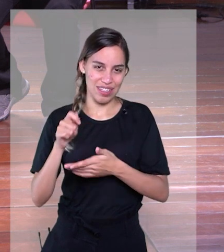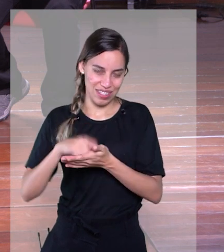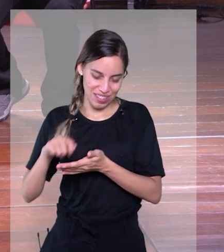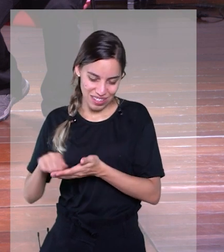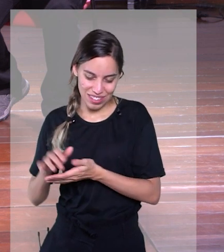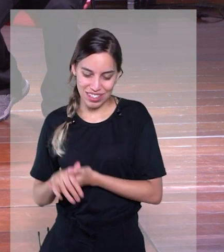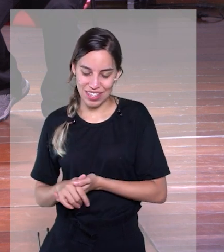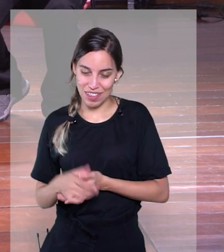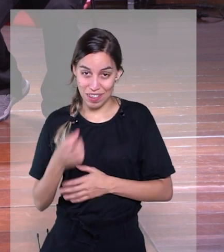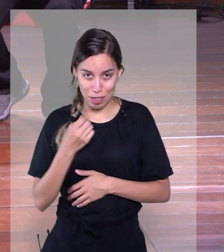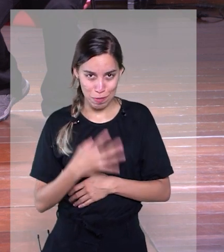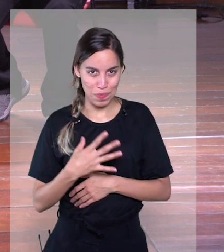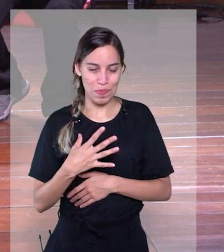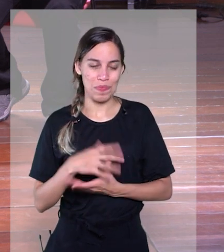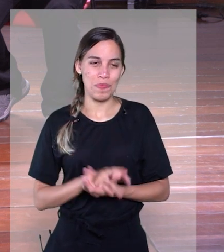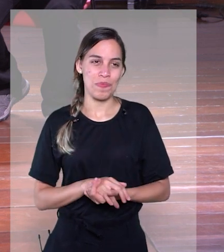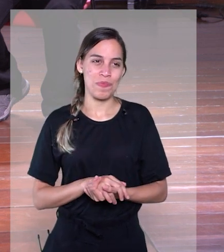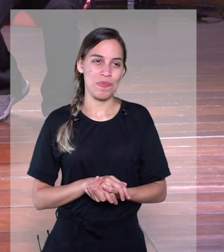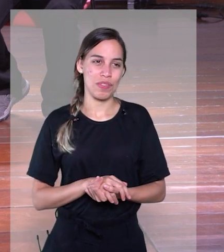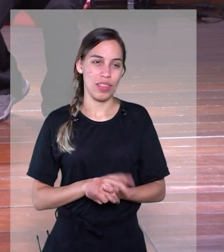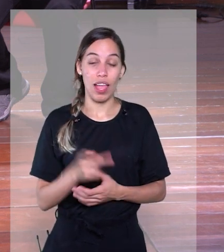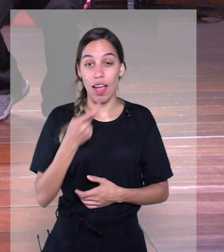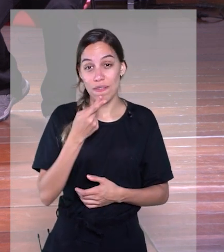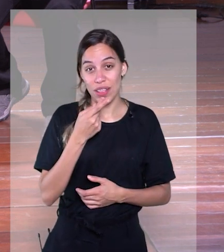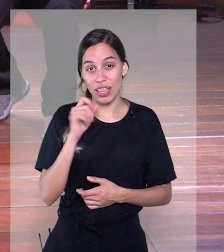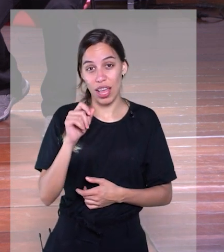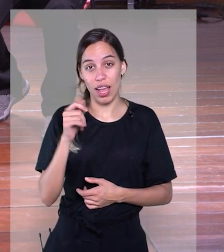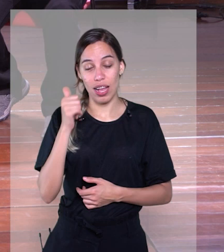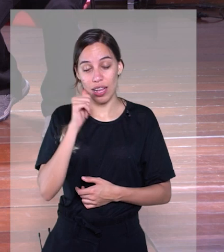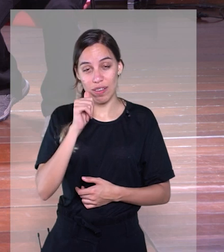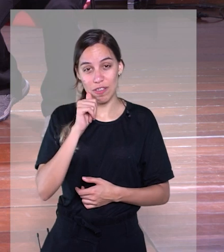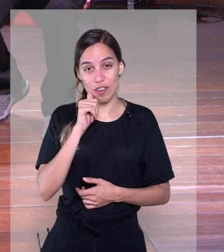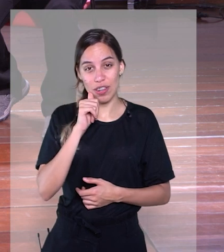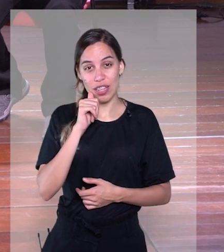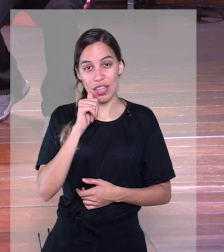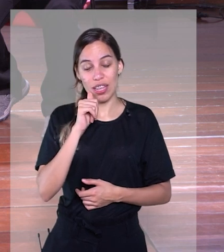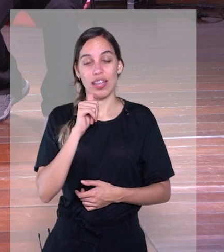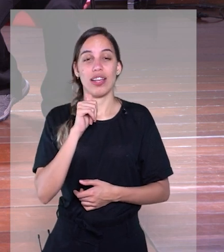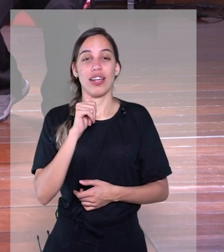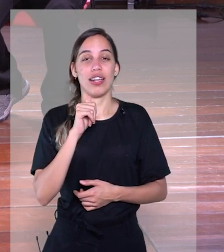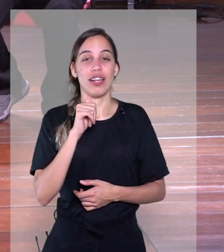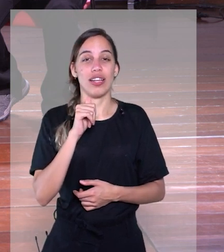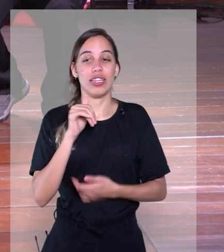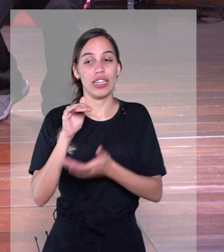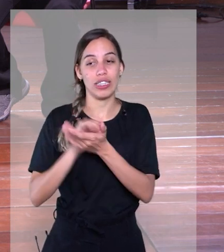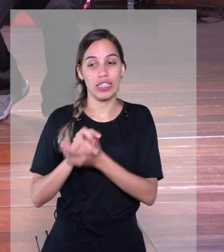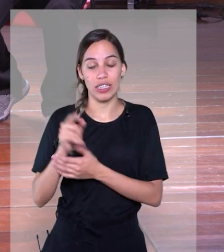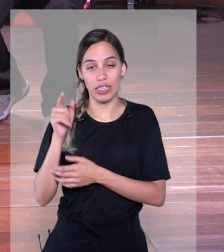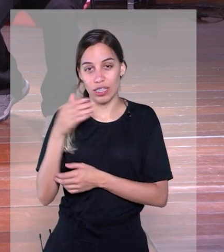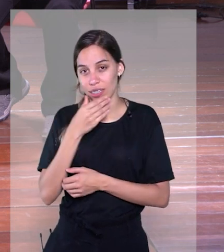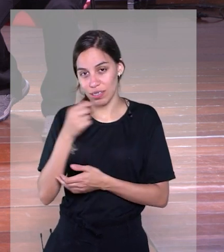muito o trabalho da memória drummondiana em Itabira. Eu acho que ela foi uma das responsáveis pela